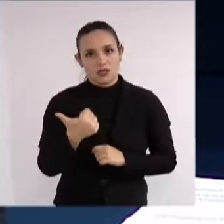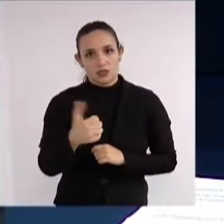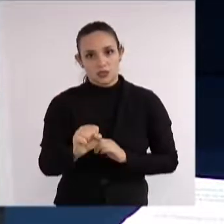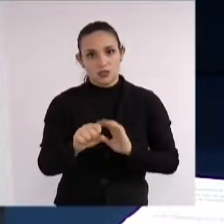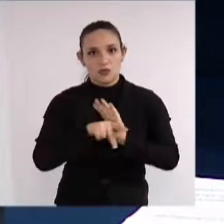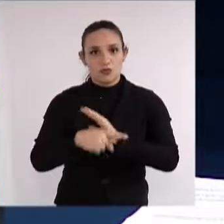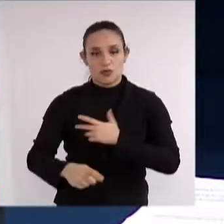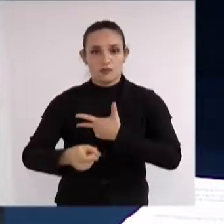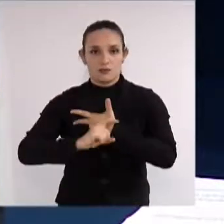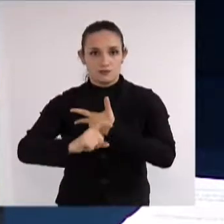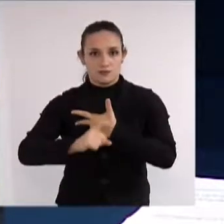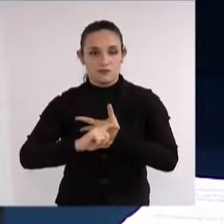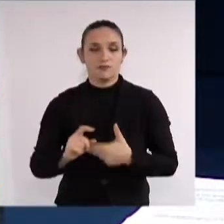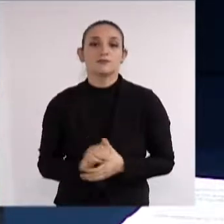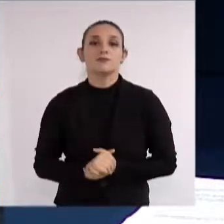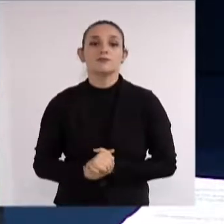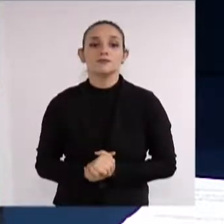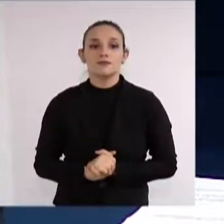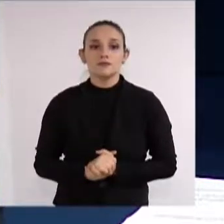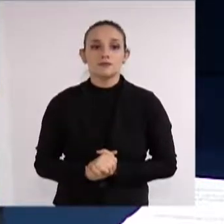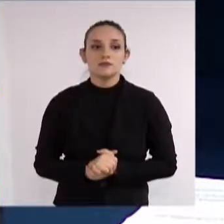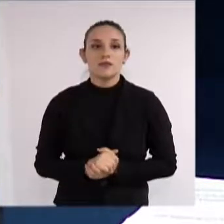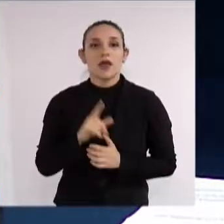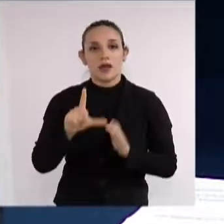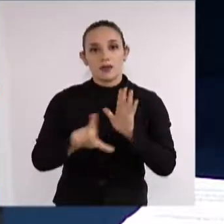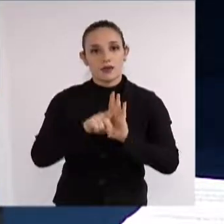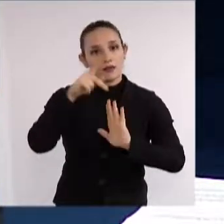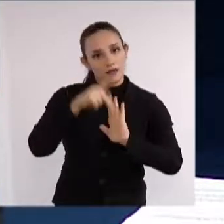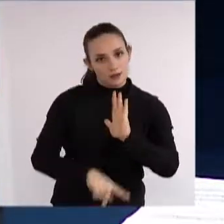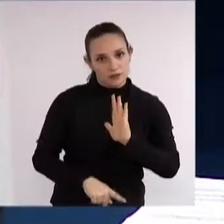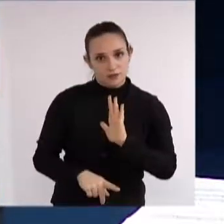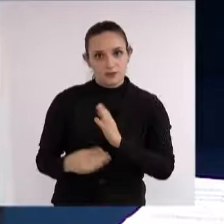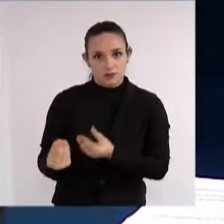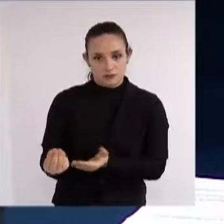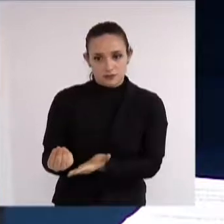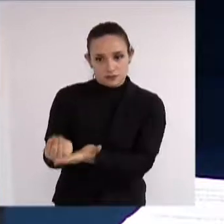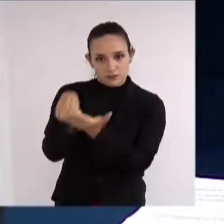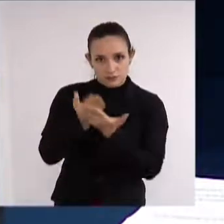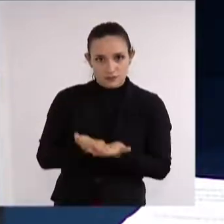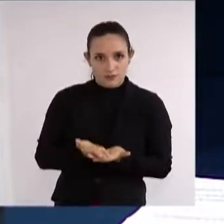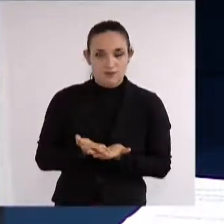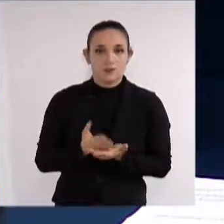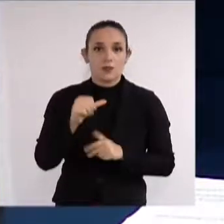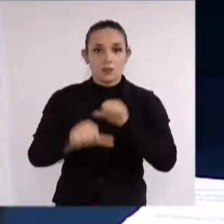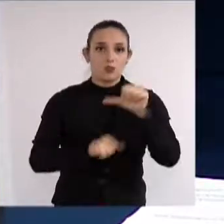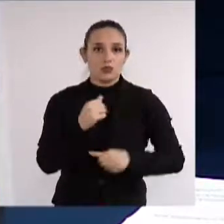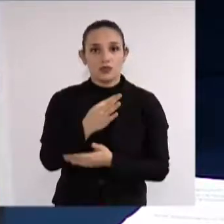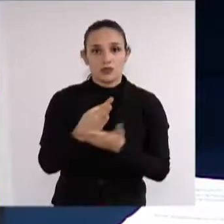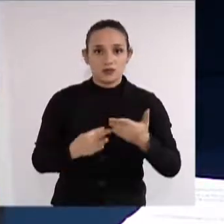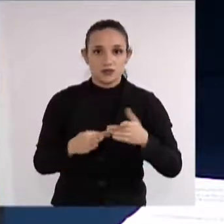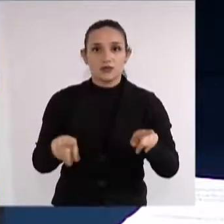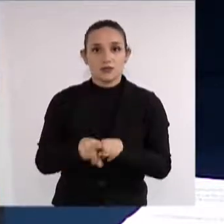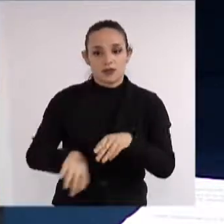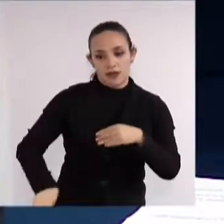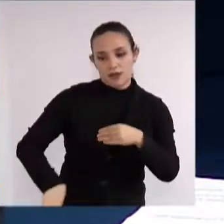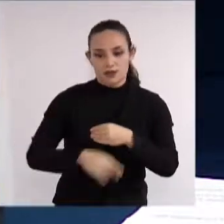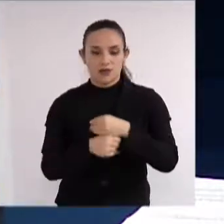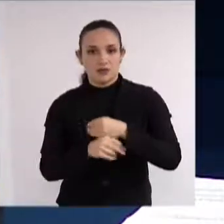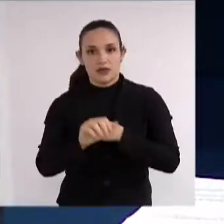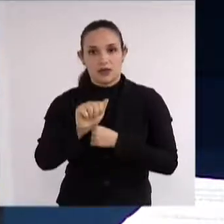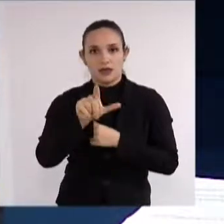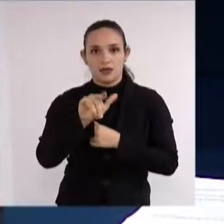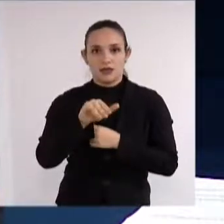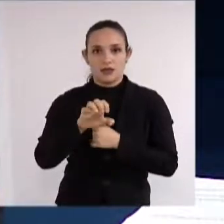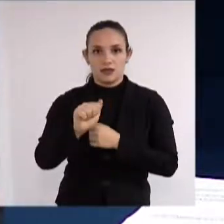28/2018 do Poder Executivo. Encaminhando o projeto de lei que altera a redação e acrescenta a linha ao inciso